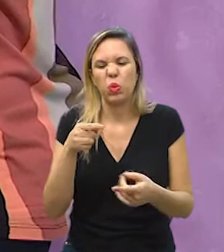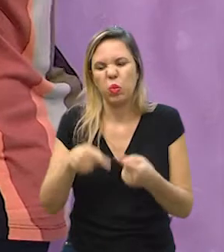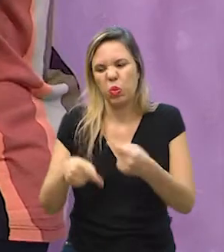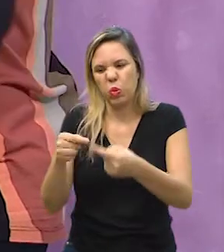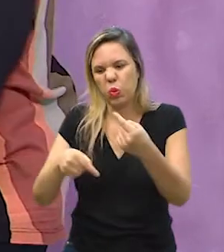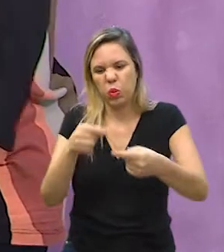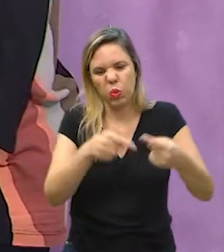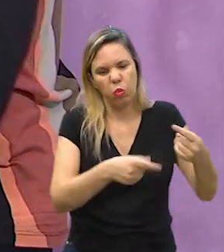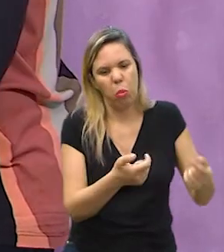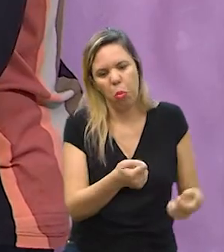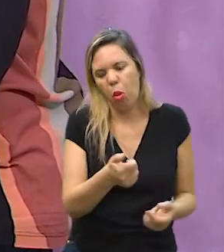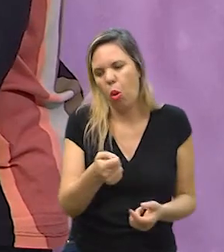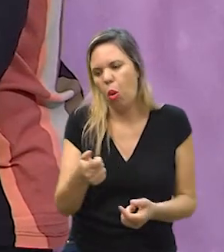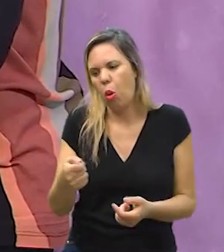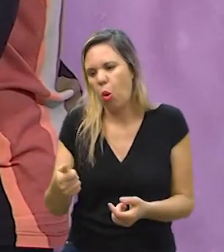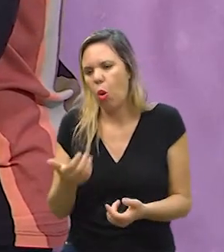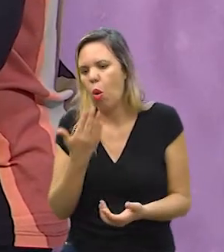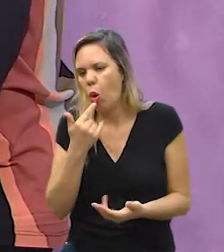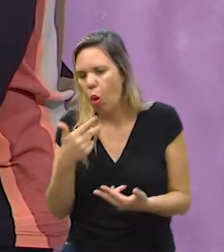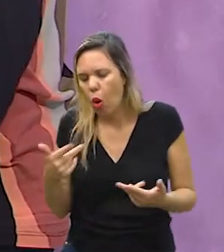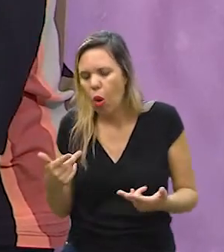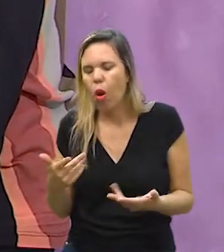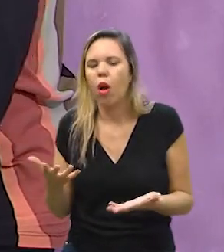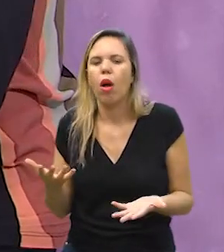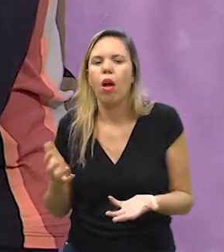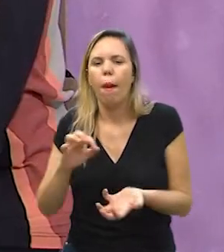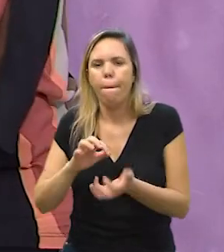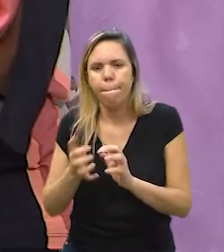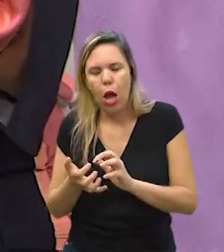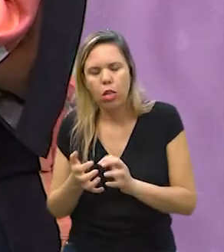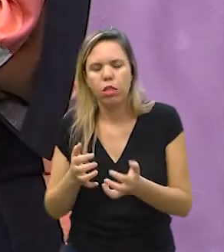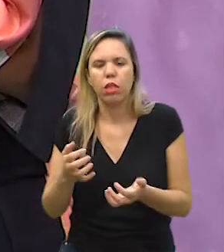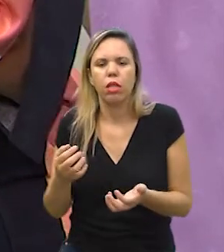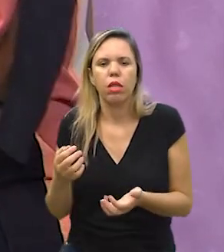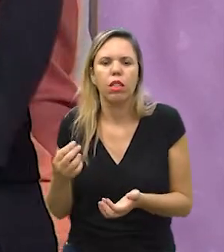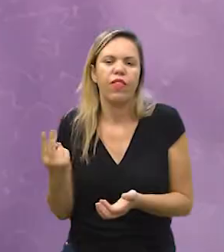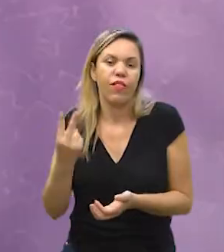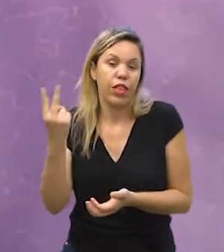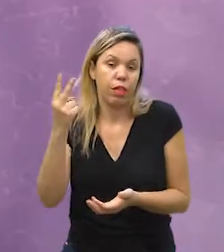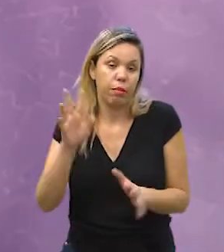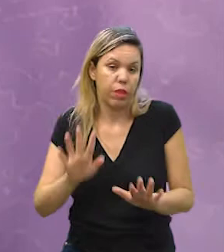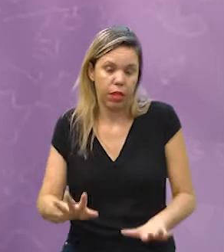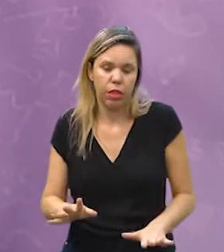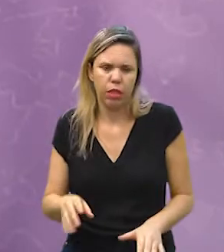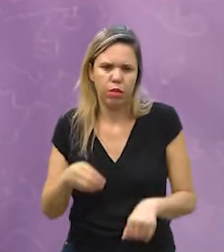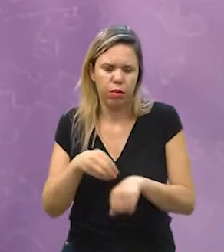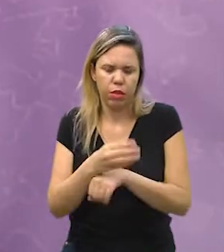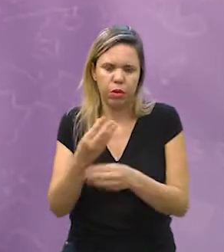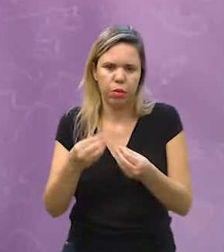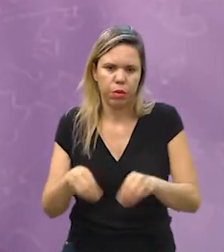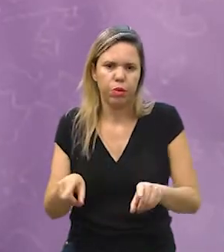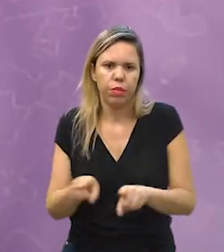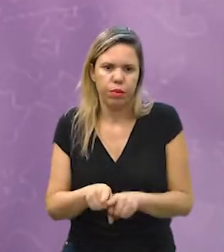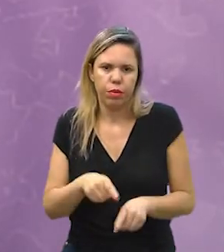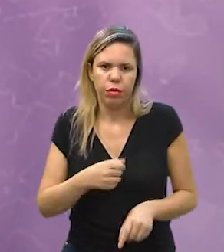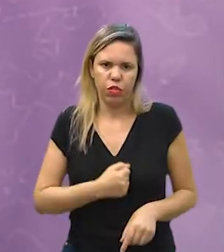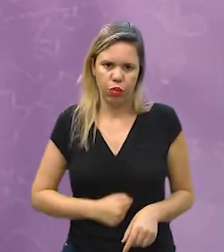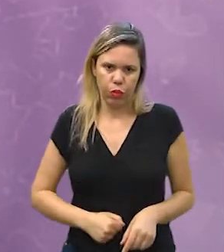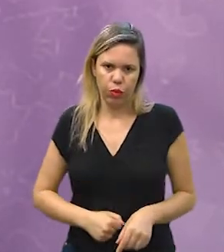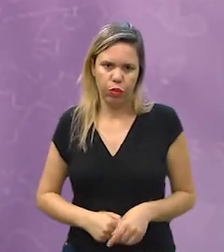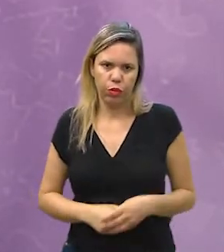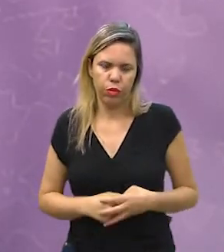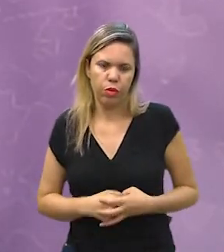dietas com poucas calorias ou muito poucos nutrientes aí. Isso pode trazer um certo prejuízo também para o